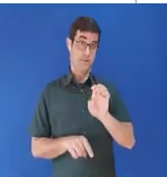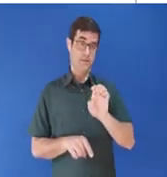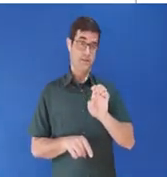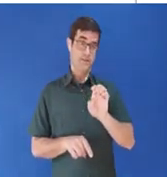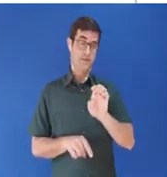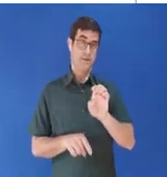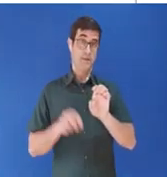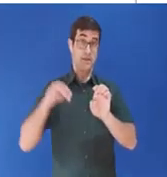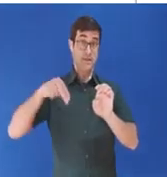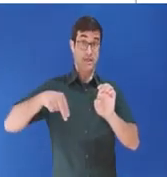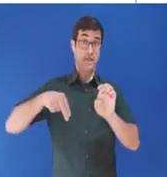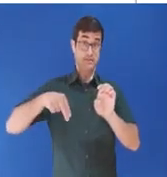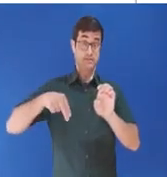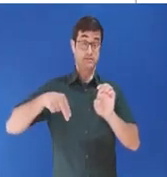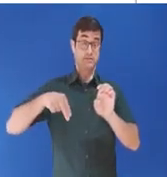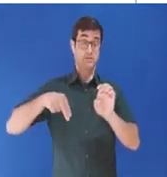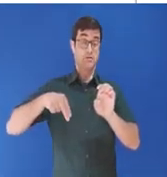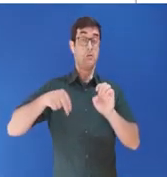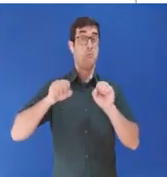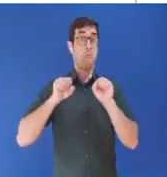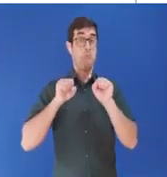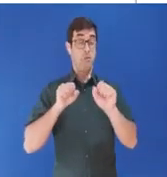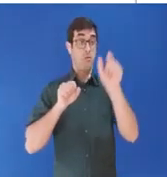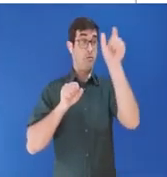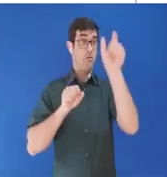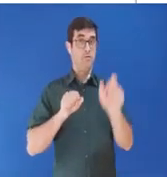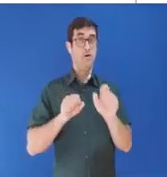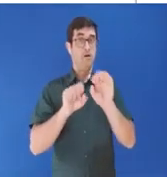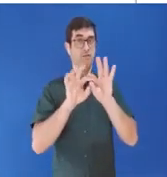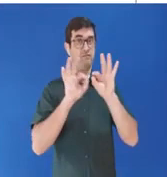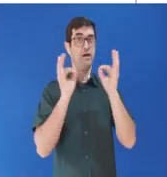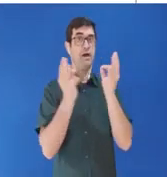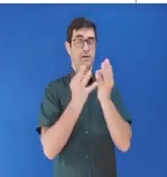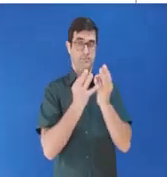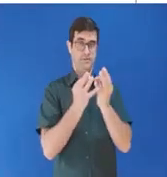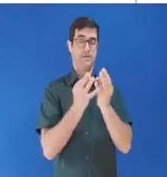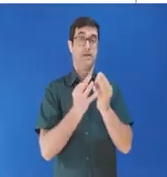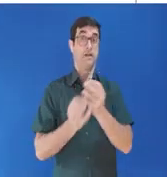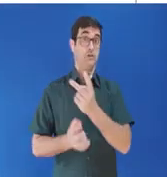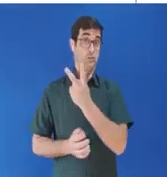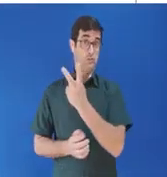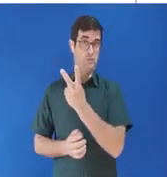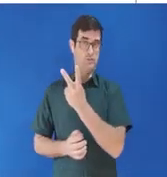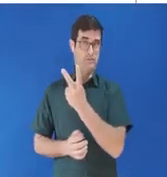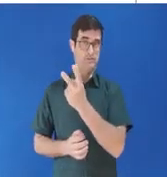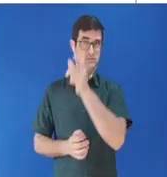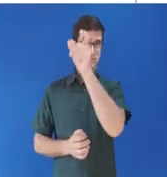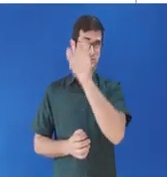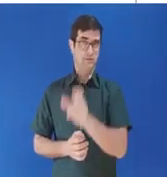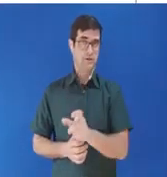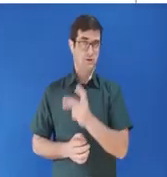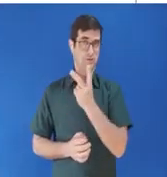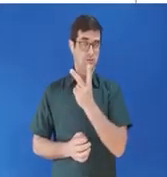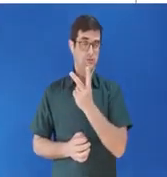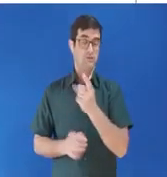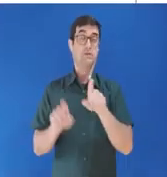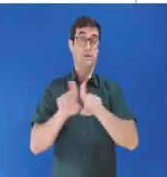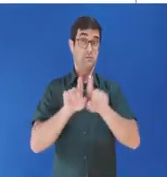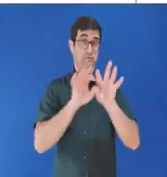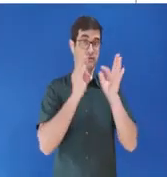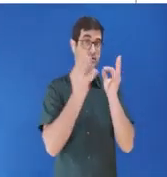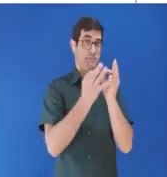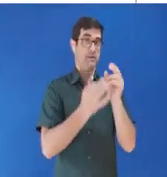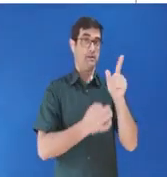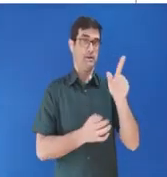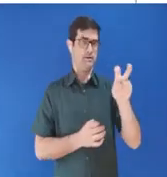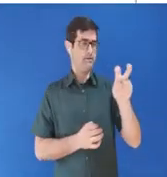família dessas espécies, que é a família 2, e a família, no caso, a família 15,